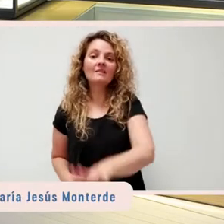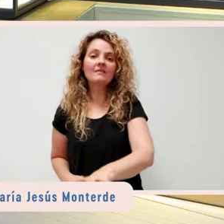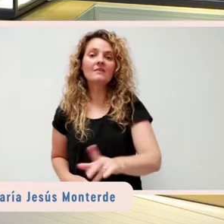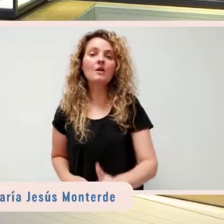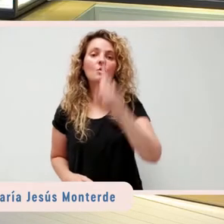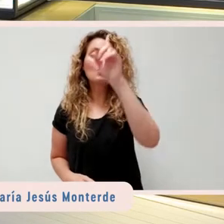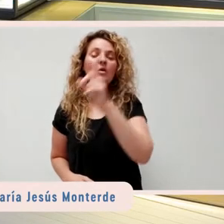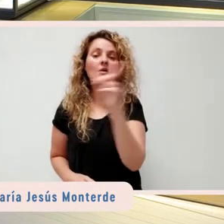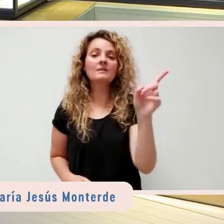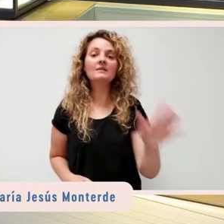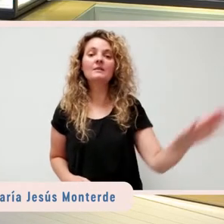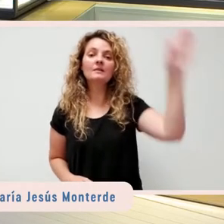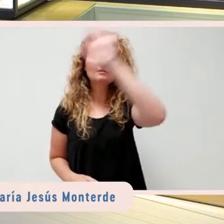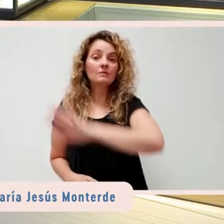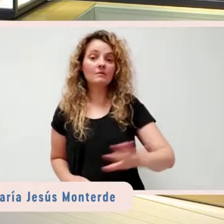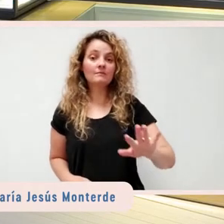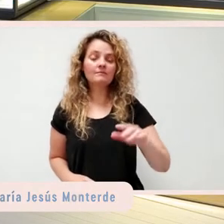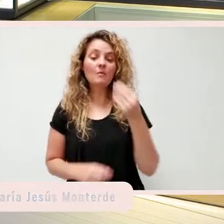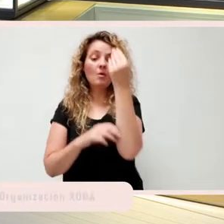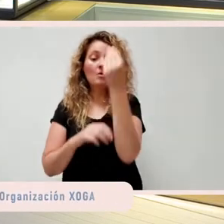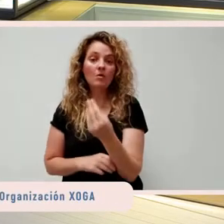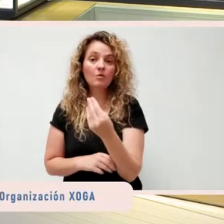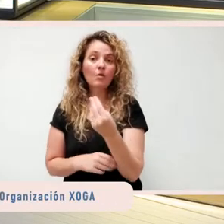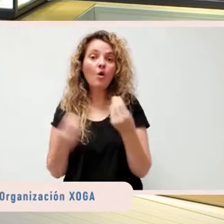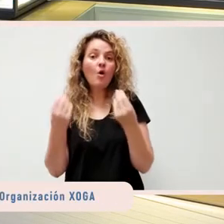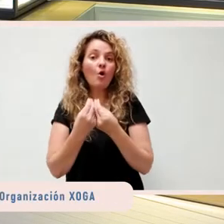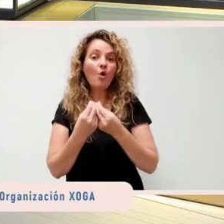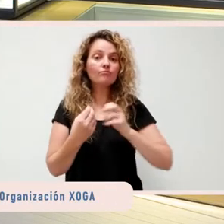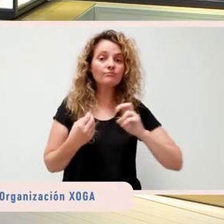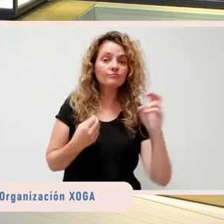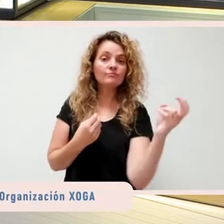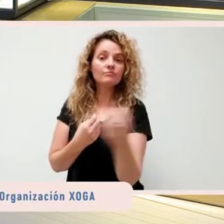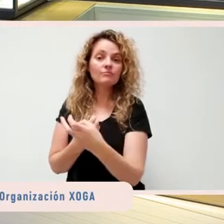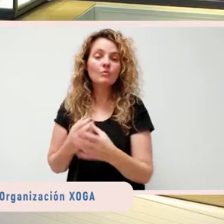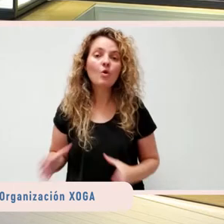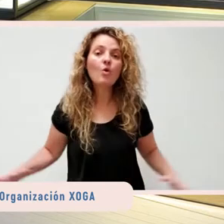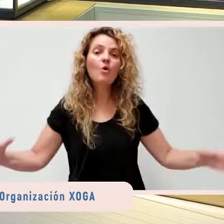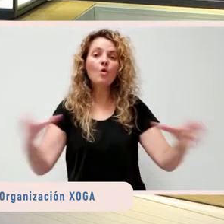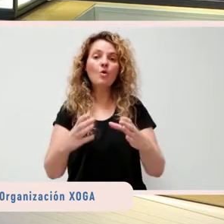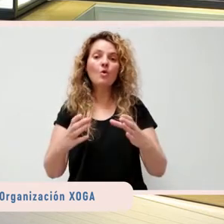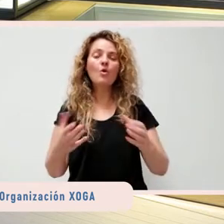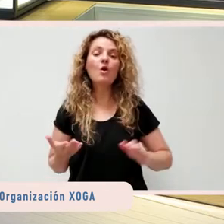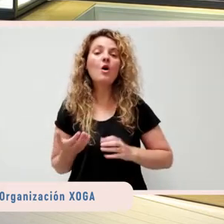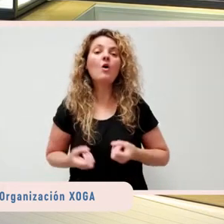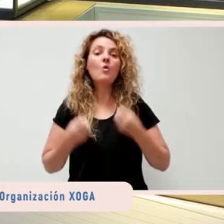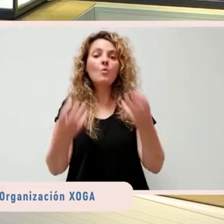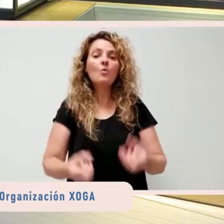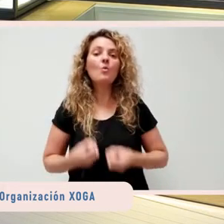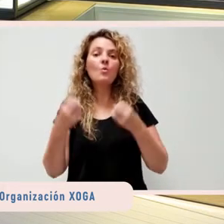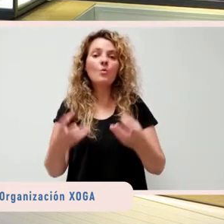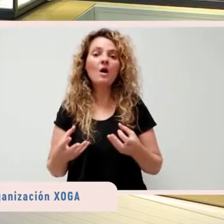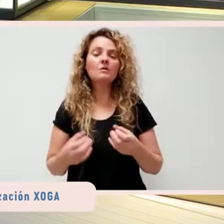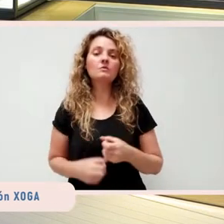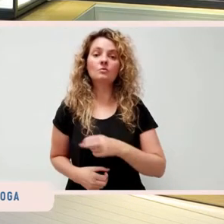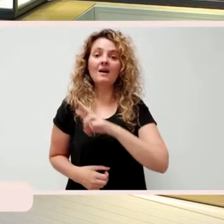que é unha das pezas que en conxunto con as outras, ou outras das que temos aquí, nos están a falar de